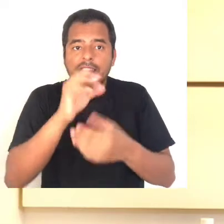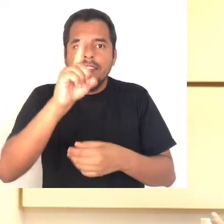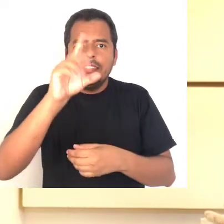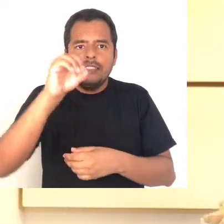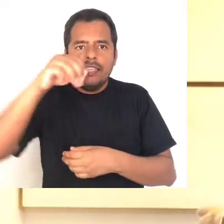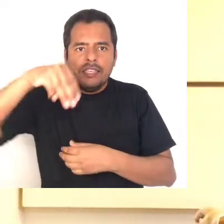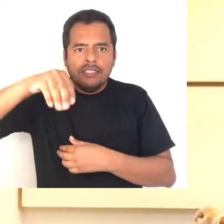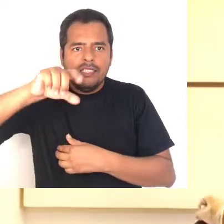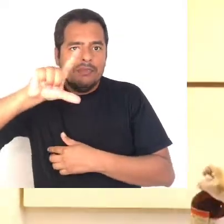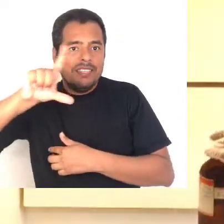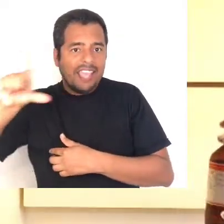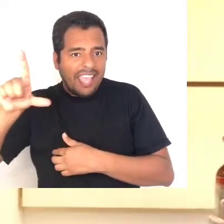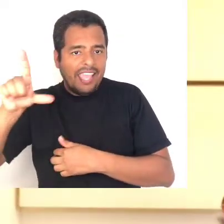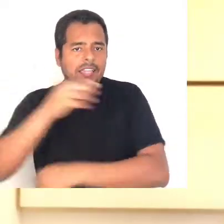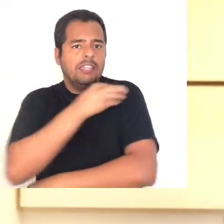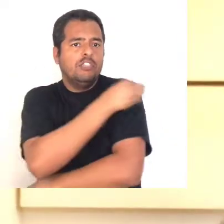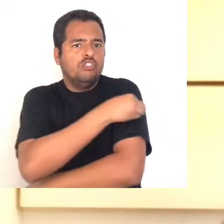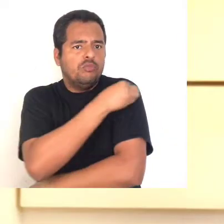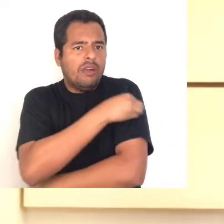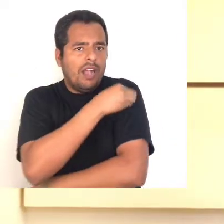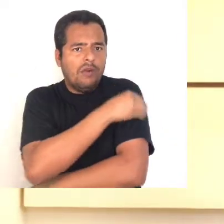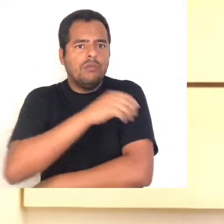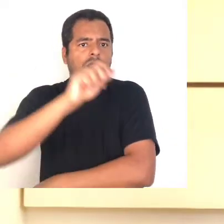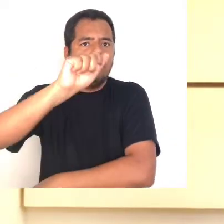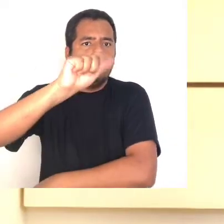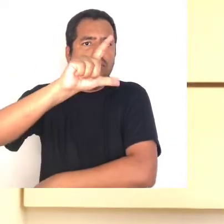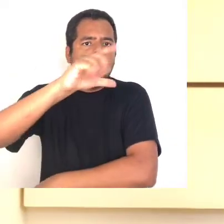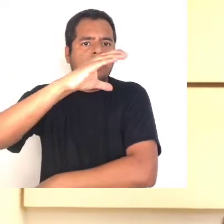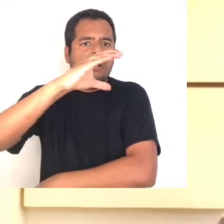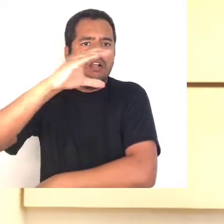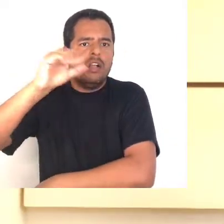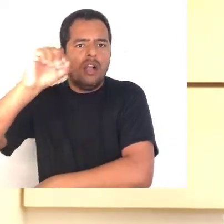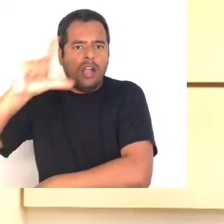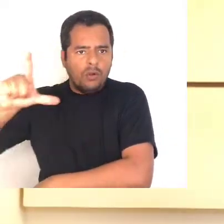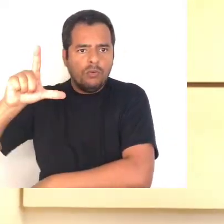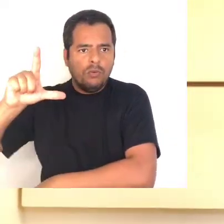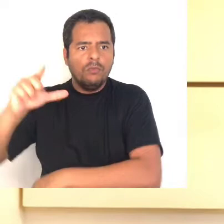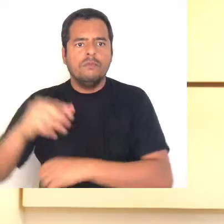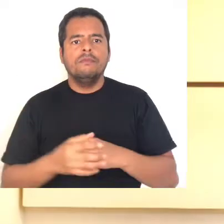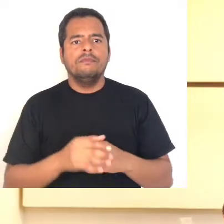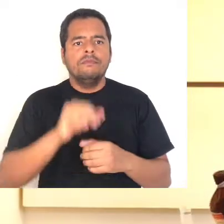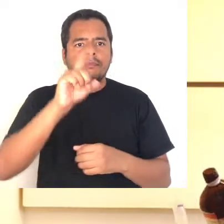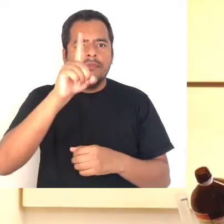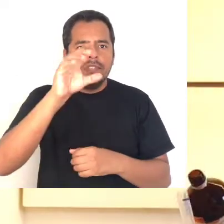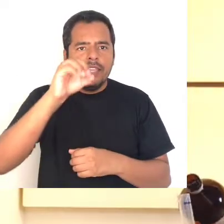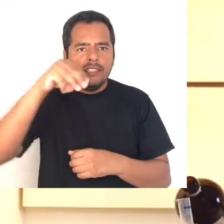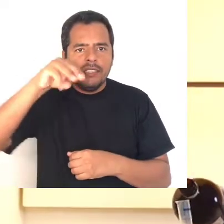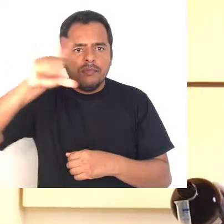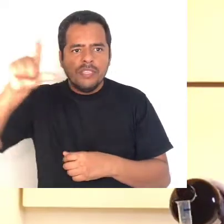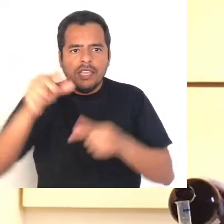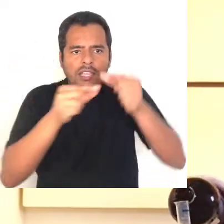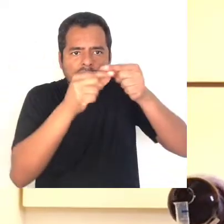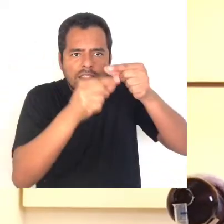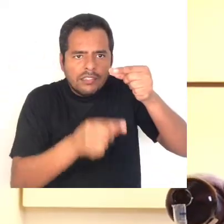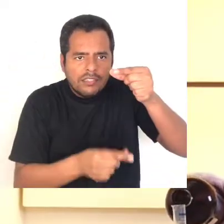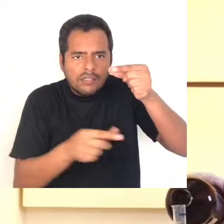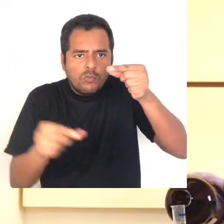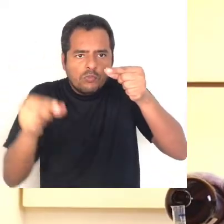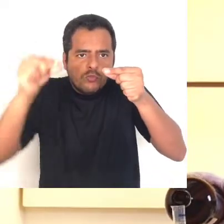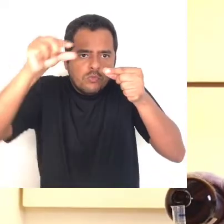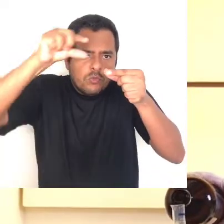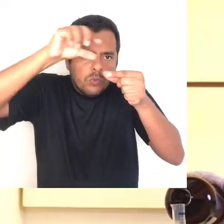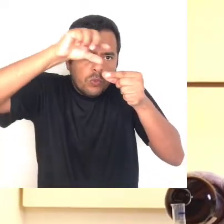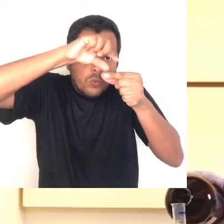inicialmente de 10 ml do álcool, certo? Vamos utilizar 10 ml do álcool, que